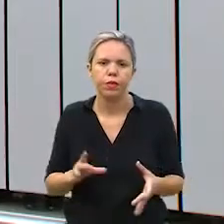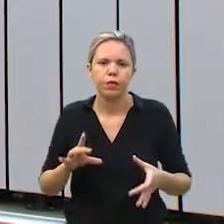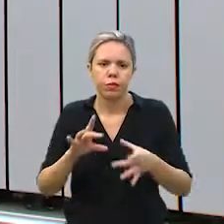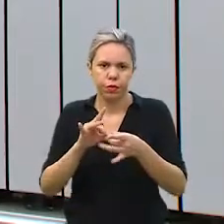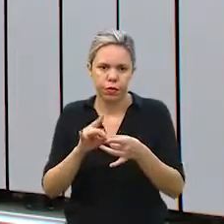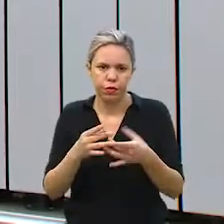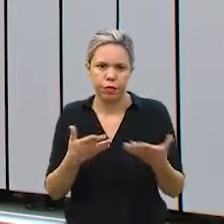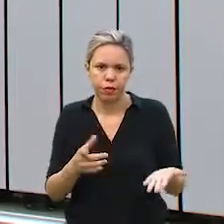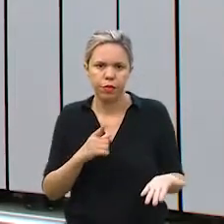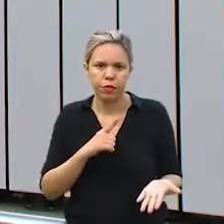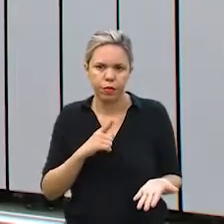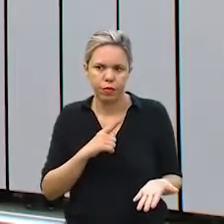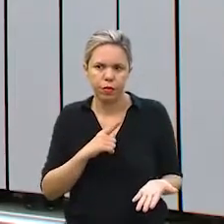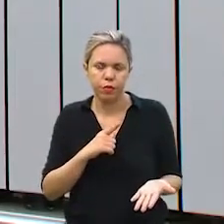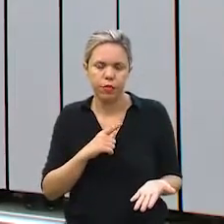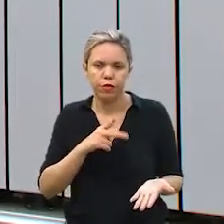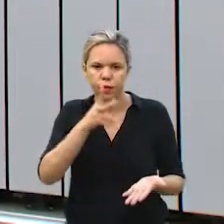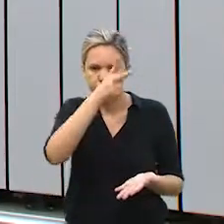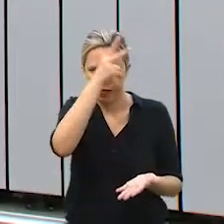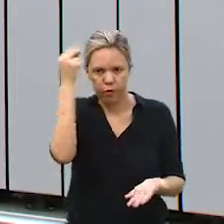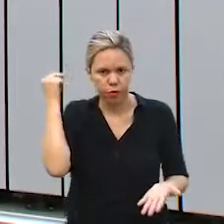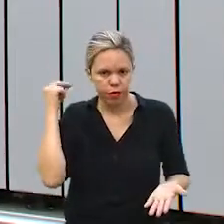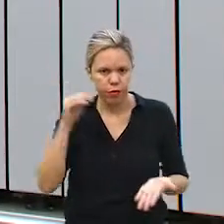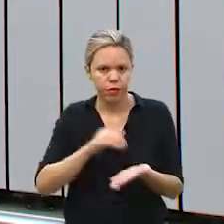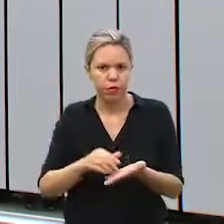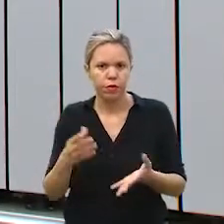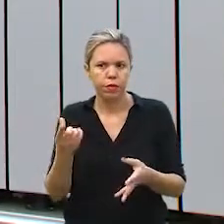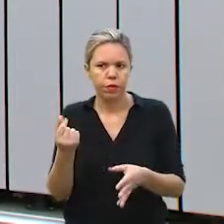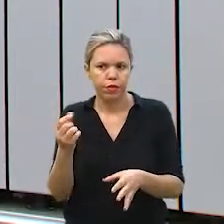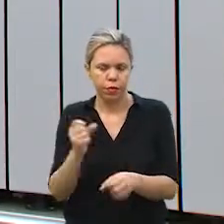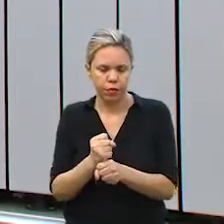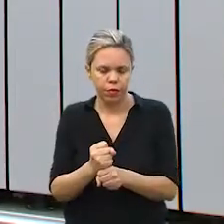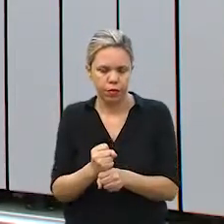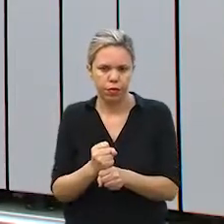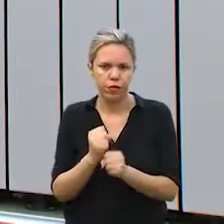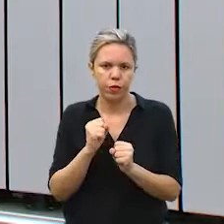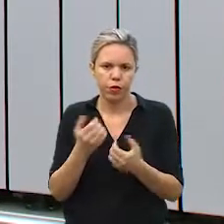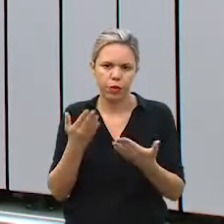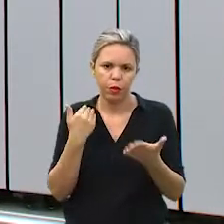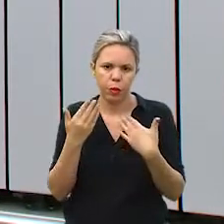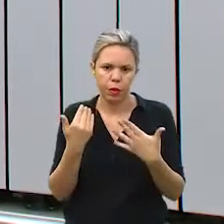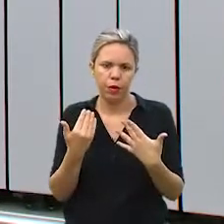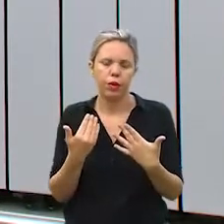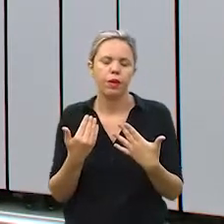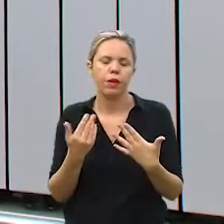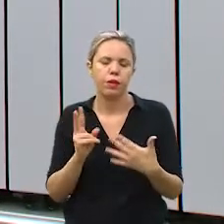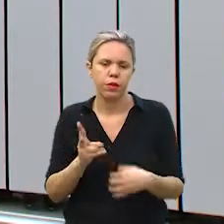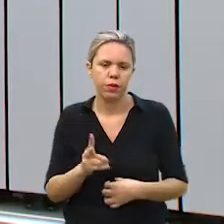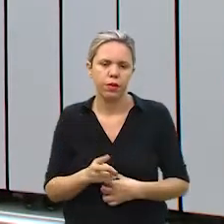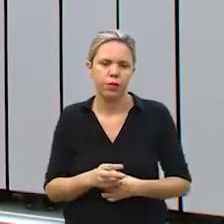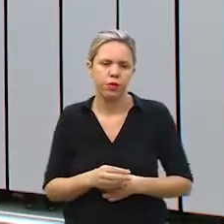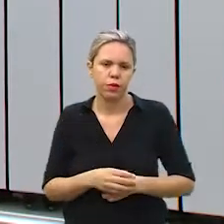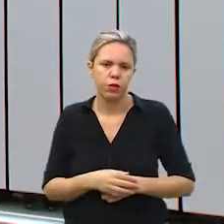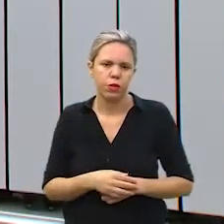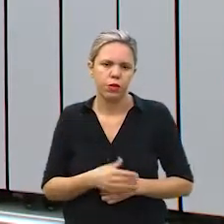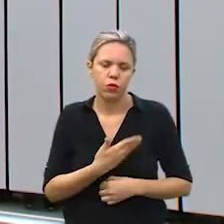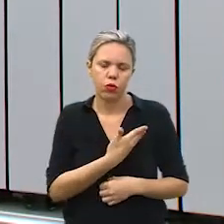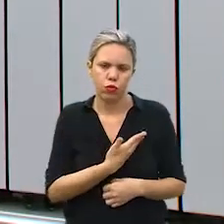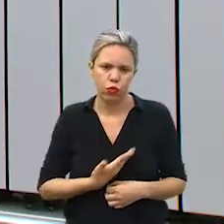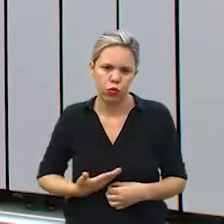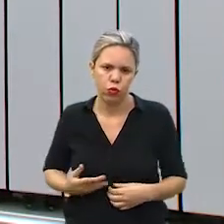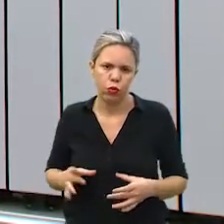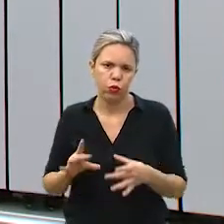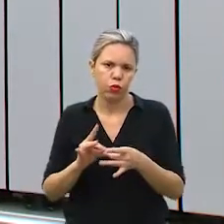sincronia que nós temos tanto com a Prefeitura, com a Secretaria de Finanças, para poder estar discutindo sempre um governo unido,